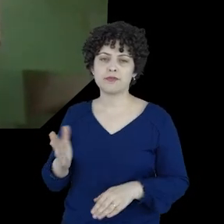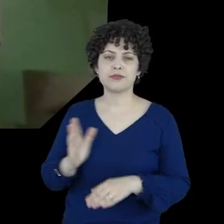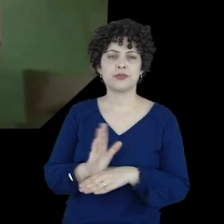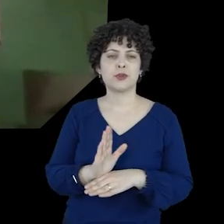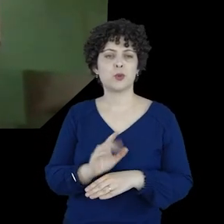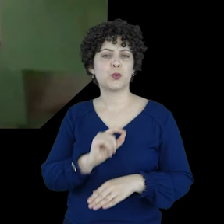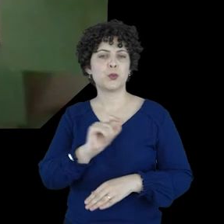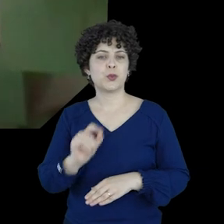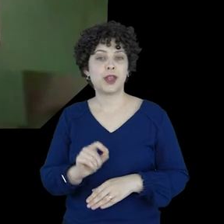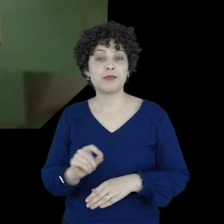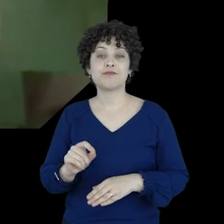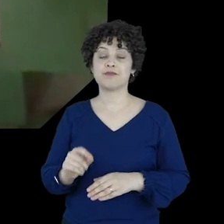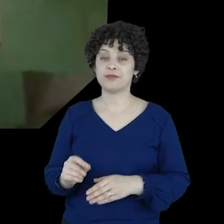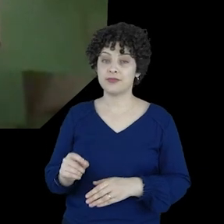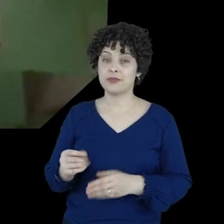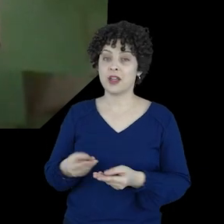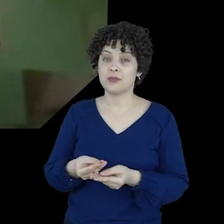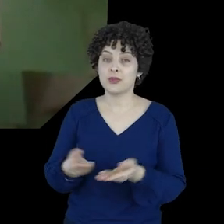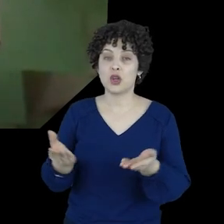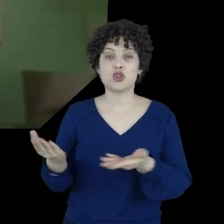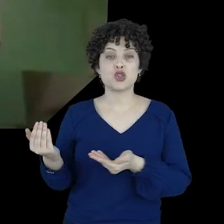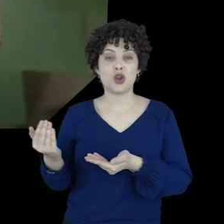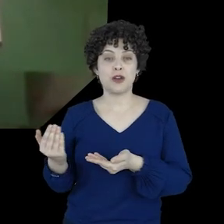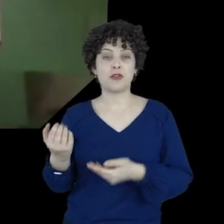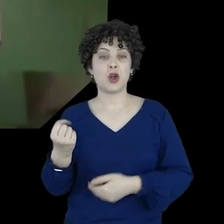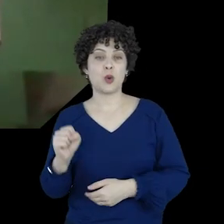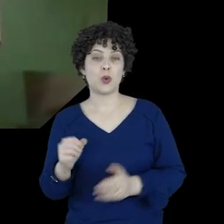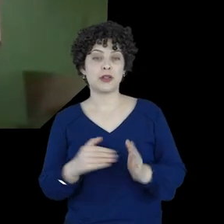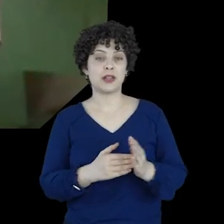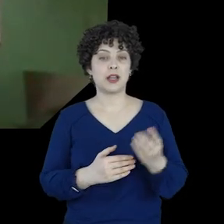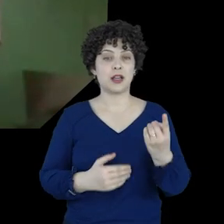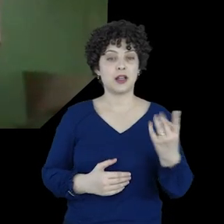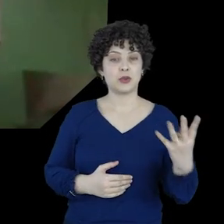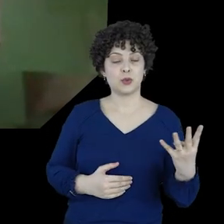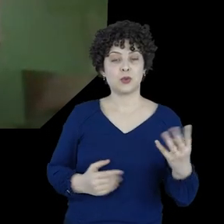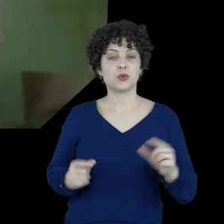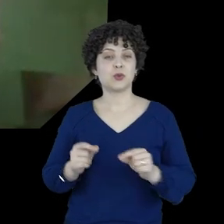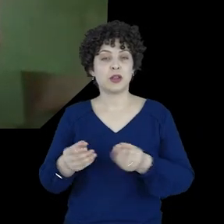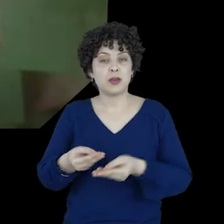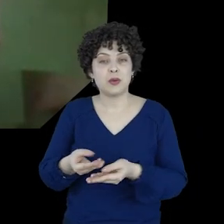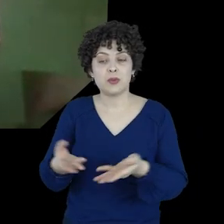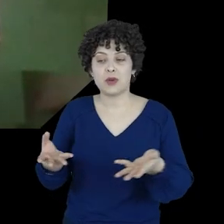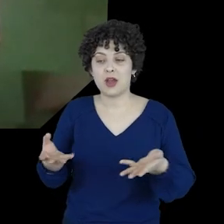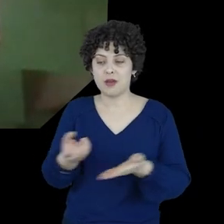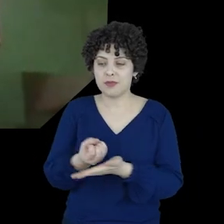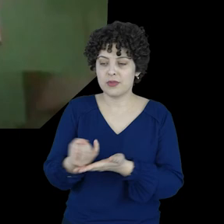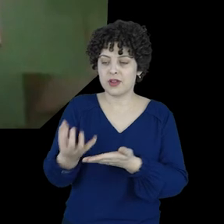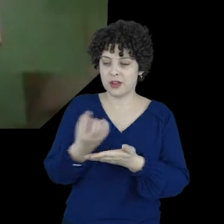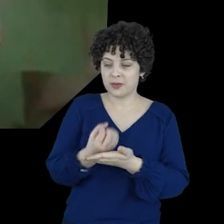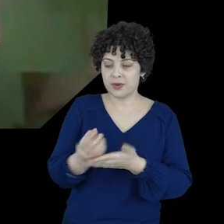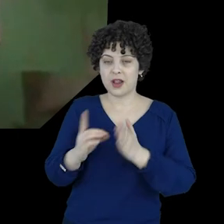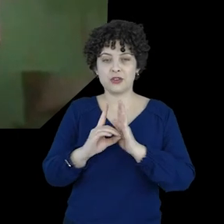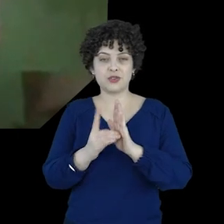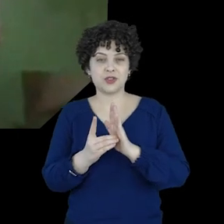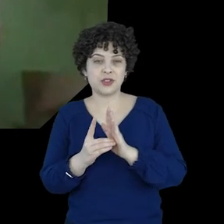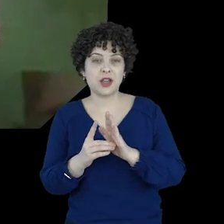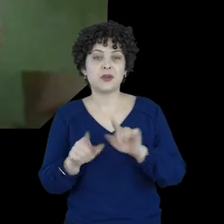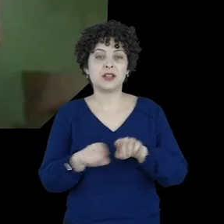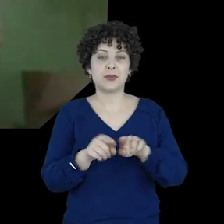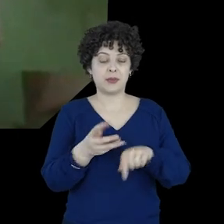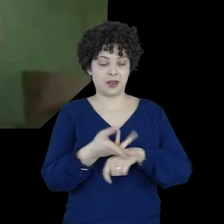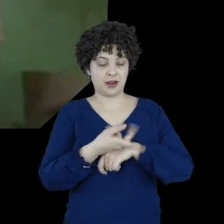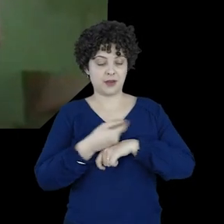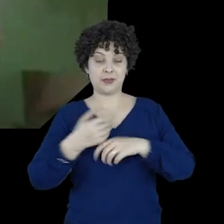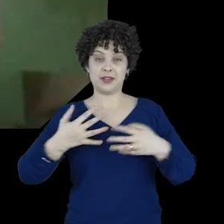Uma iniciativa para ajudar a fornecer aos jovens de 8 a 14 anos de idade a alfabetização digital e